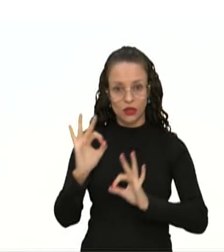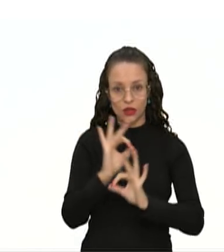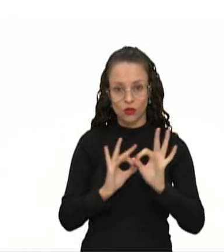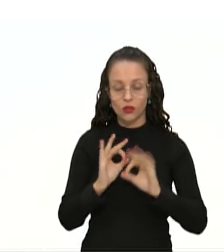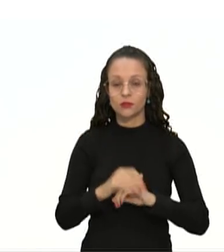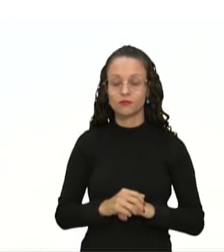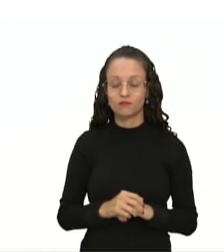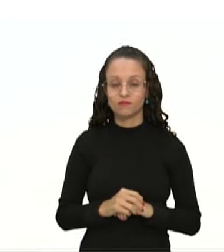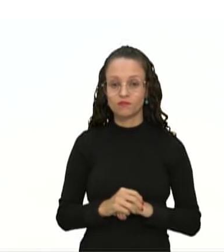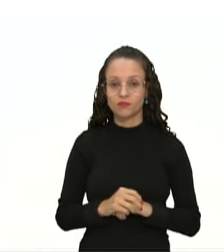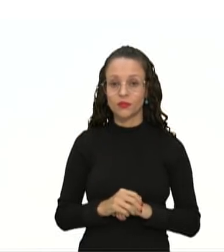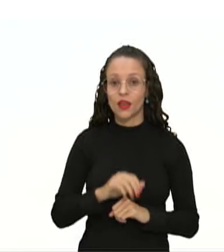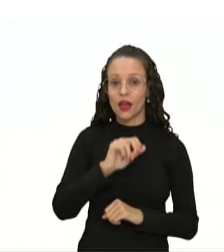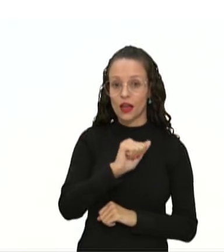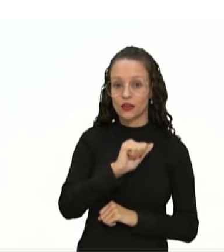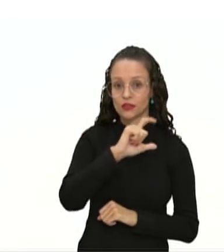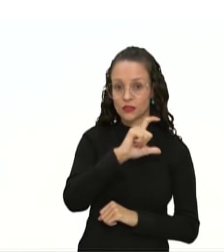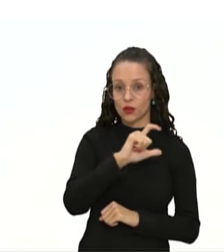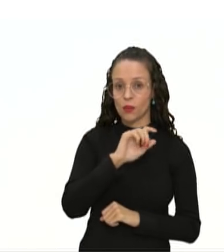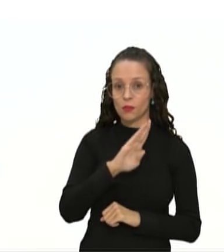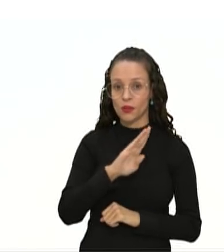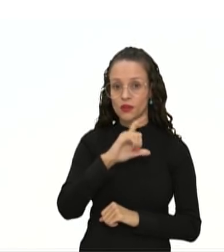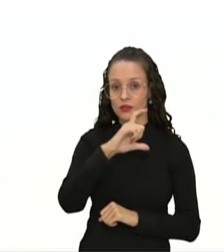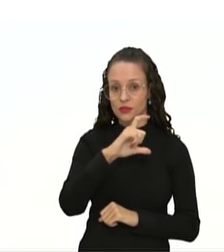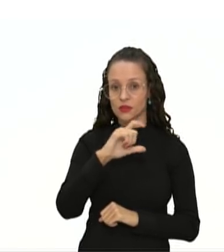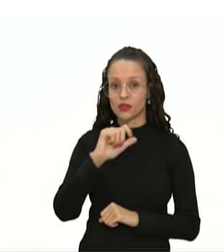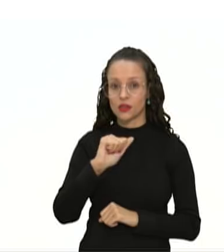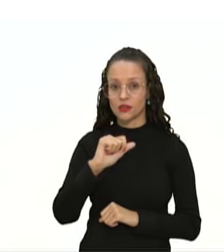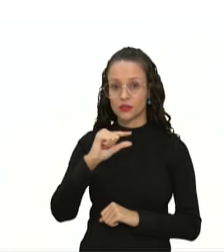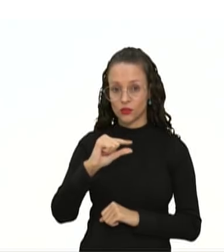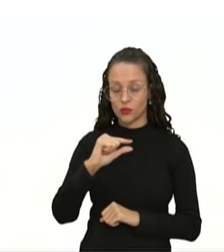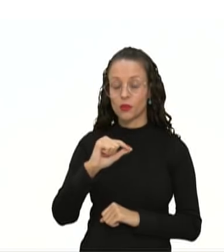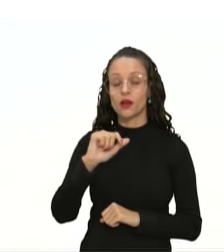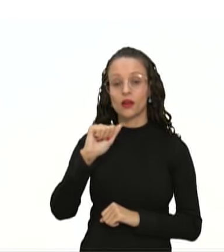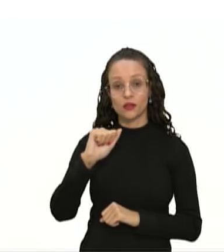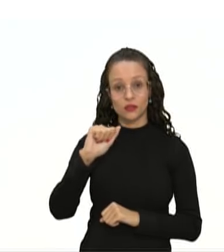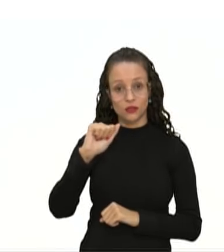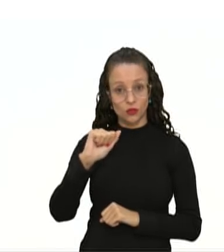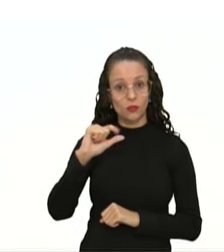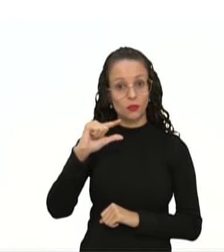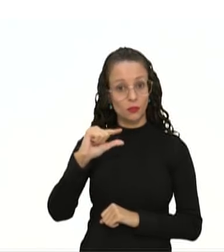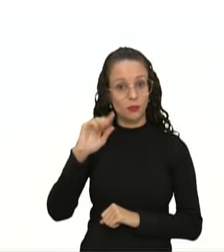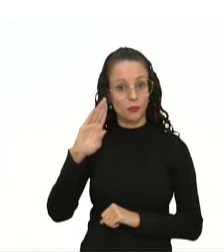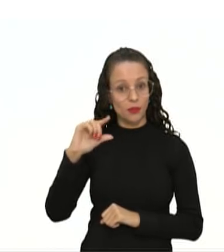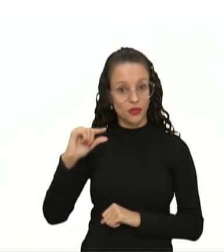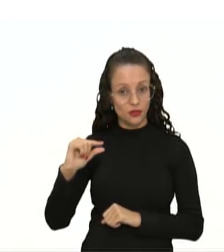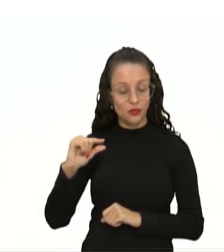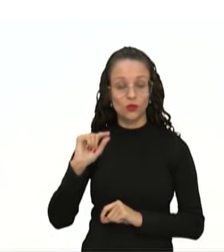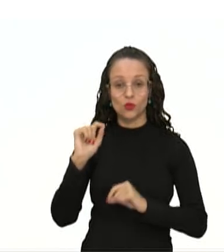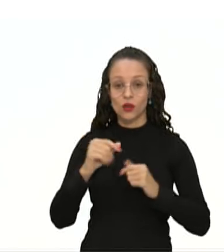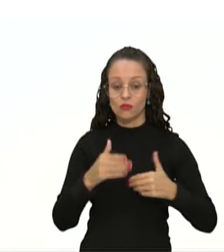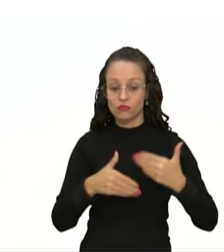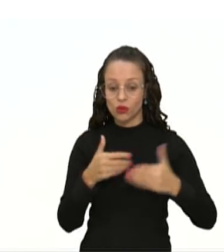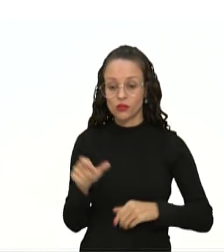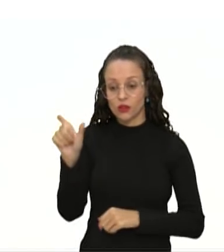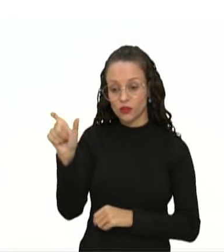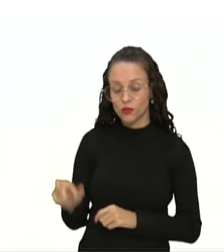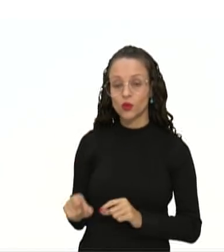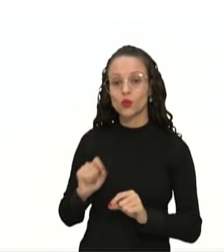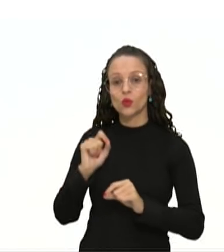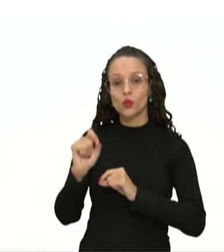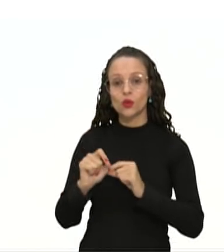frequência de gametas azão-bezão, azão-bezinho, azinho-bezão e azinho-bezinho produzidos por esse indivíduo deve